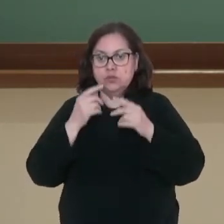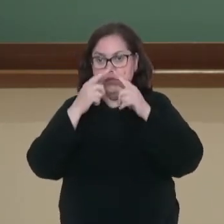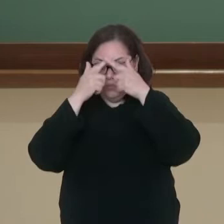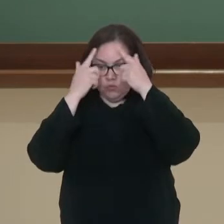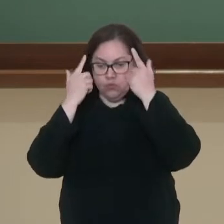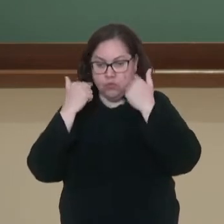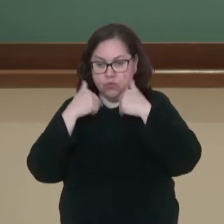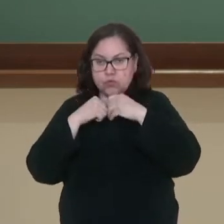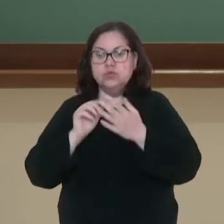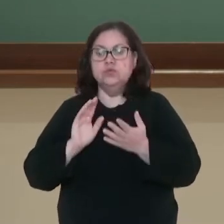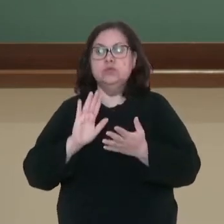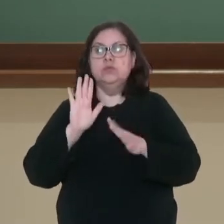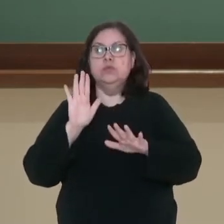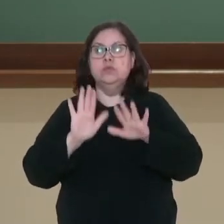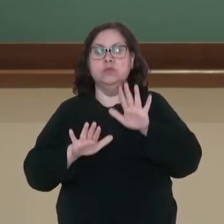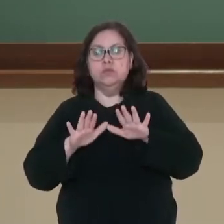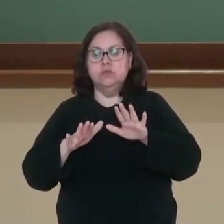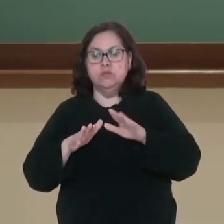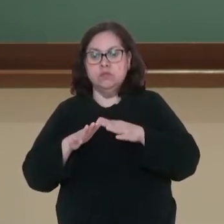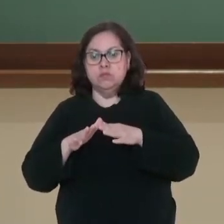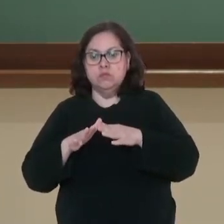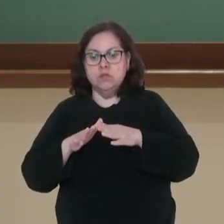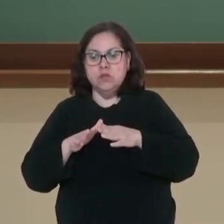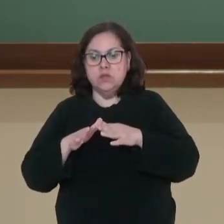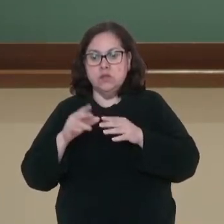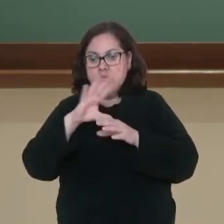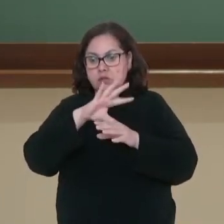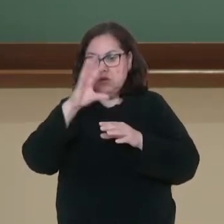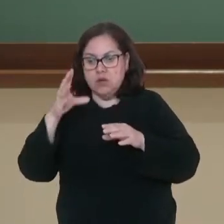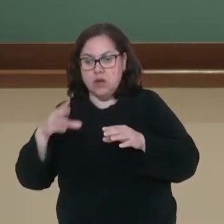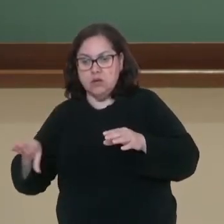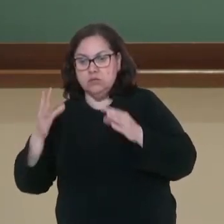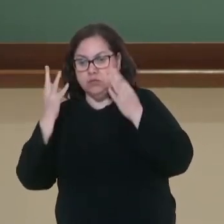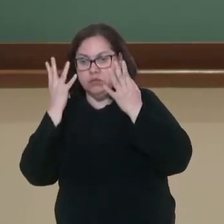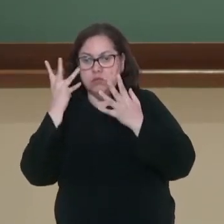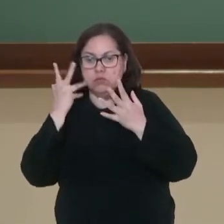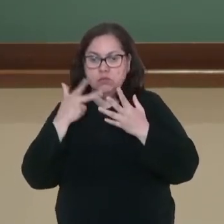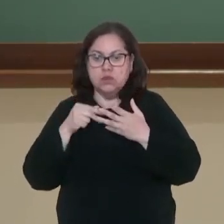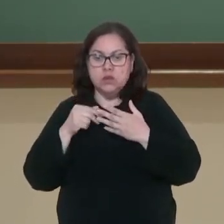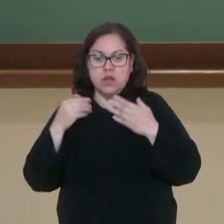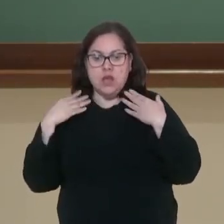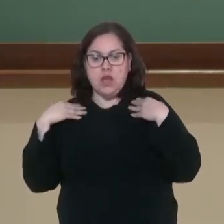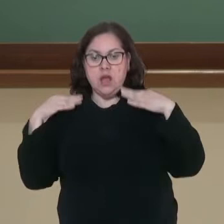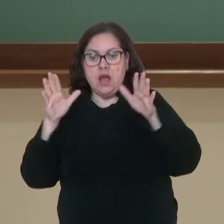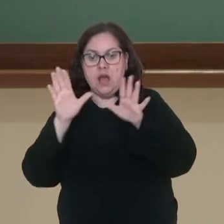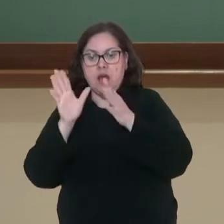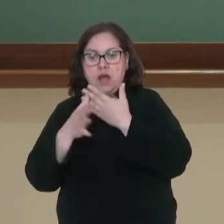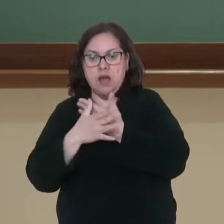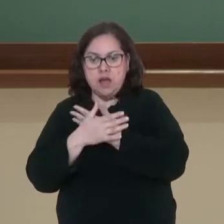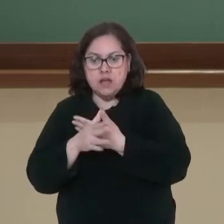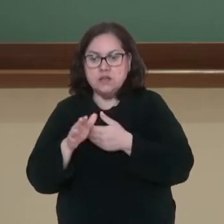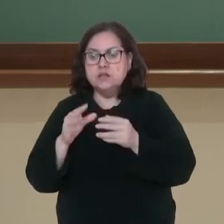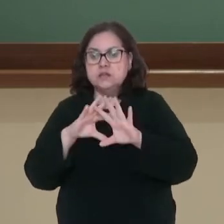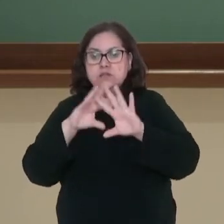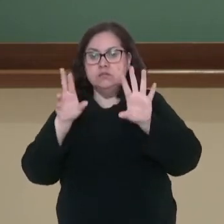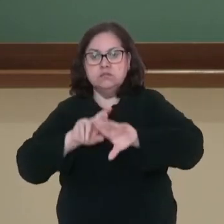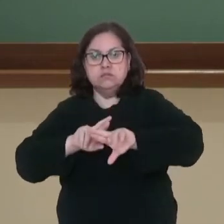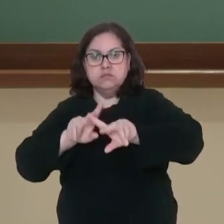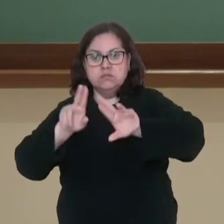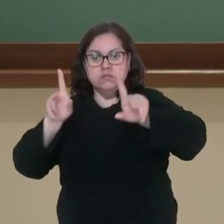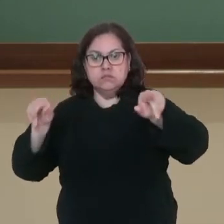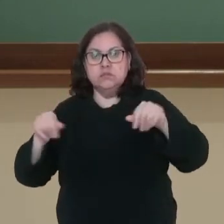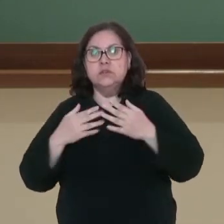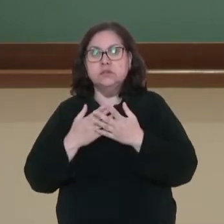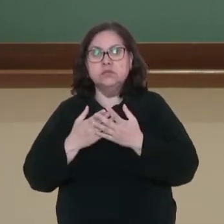rosto, no comprimento de cauda de um animal, de asa, ou seja, ele impacta em diferentes pontos